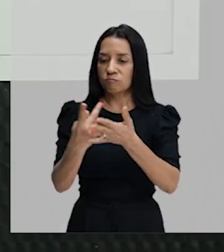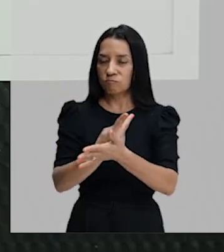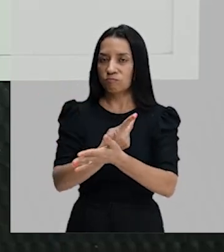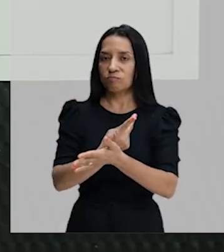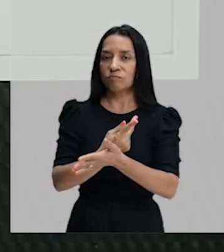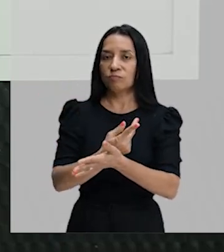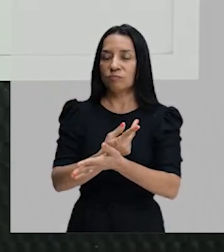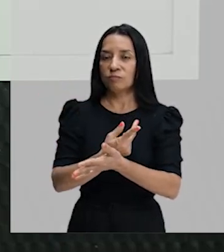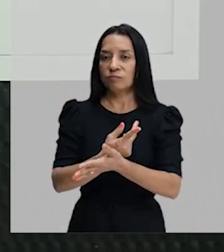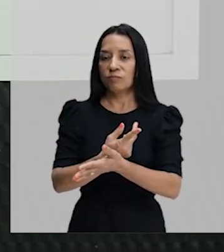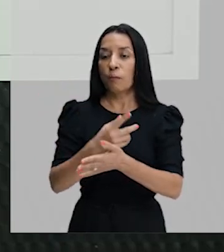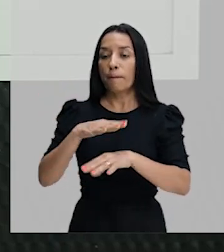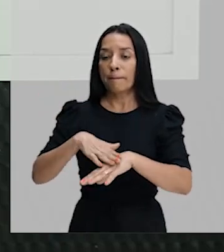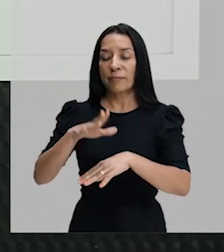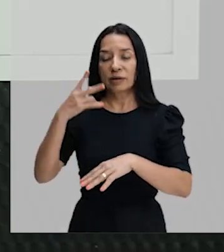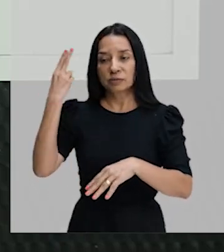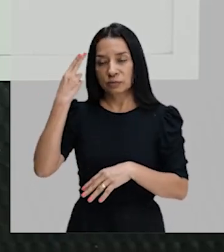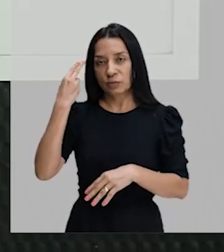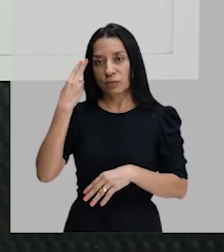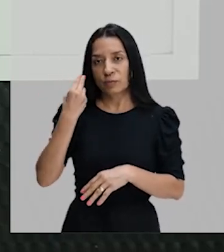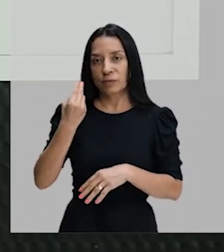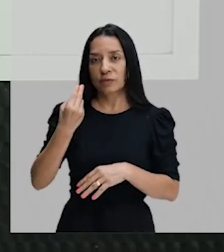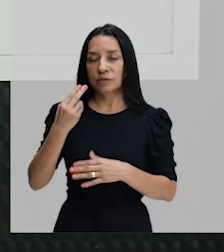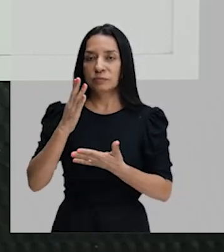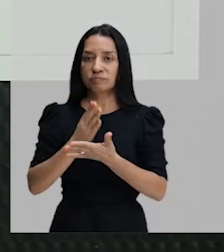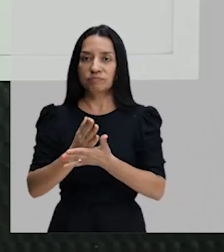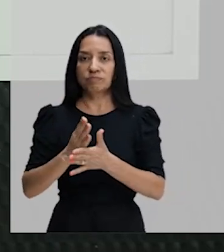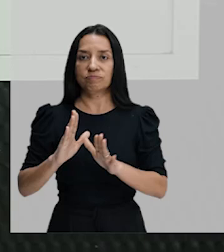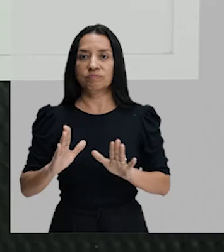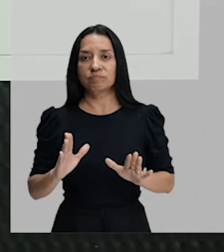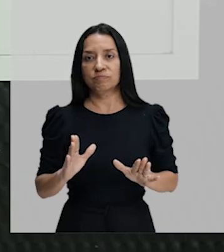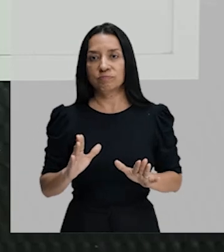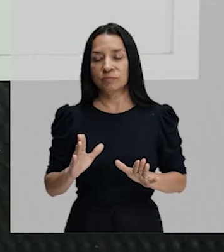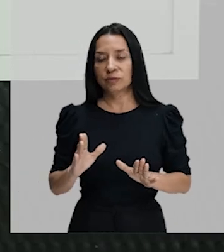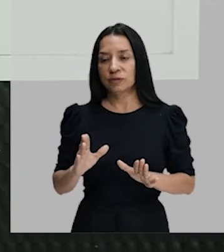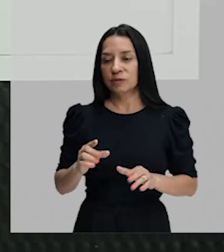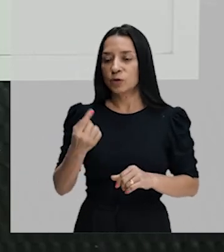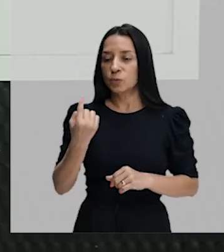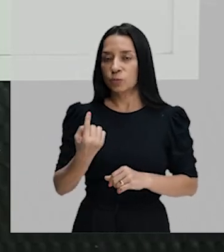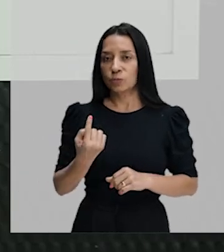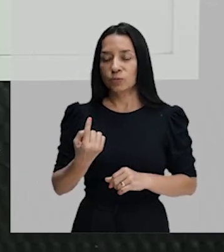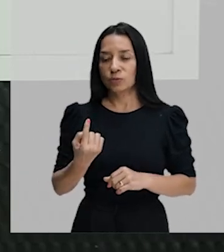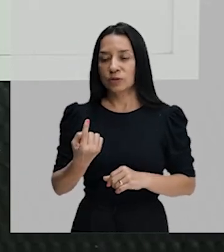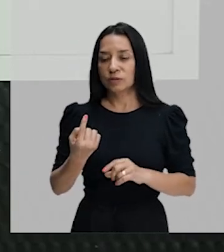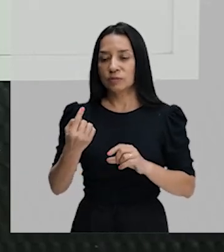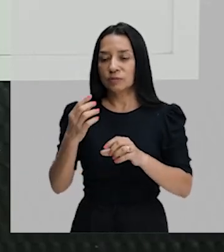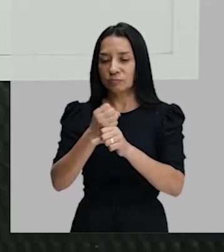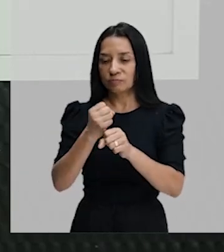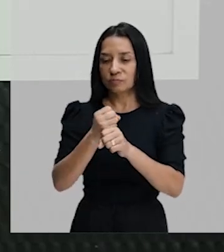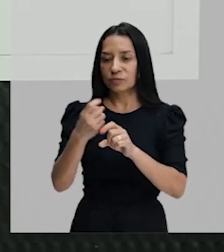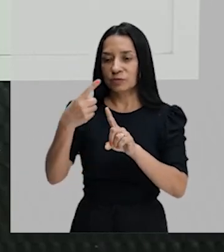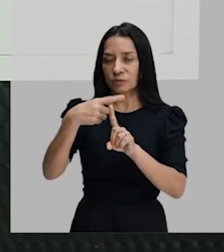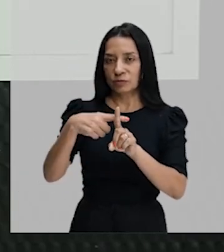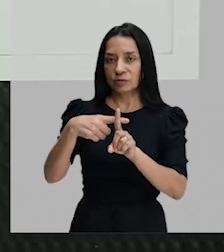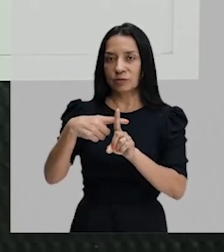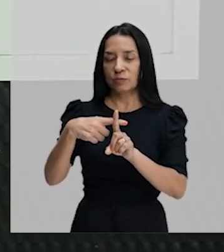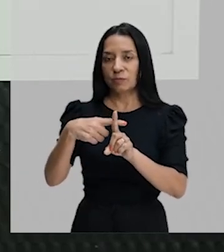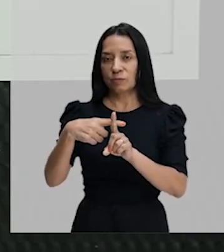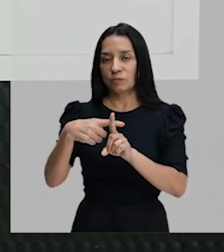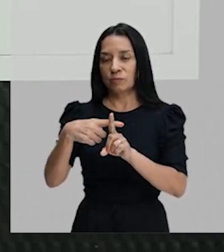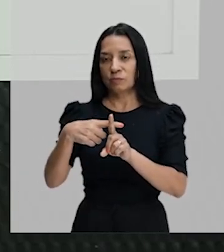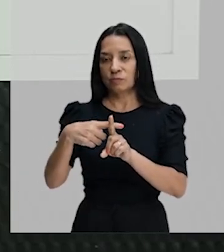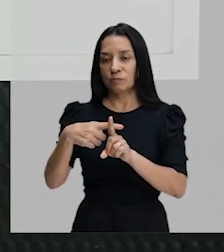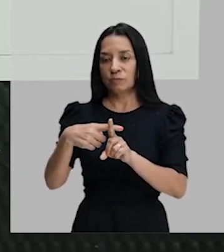mais recorrentes, nós vamos acabar em uma adição algébrica. Aí vai se tornar